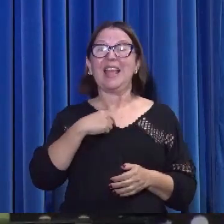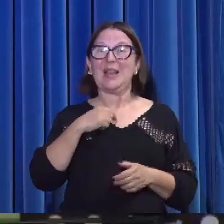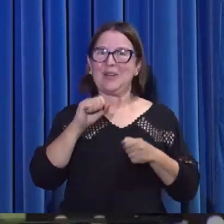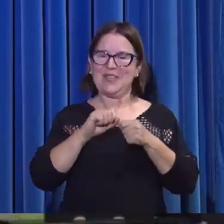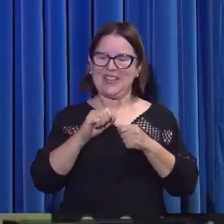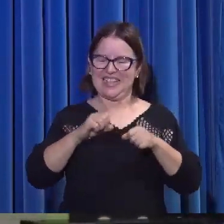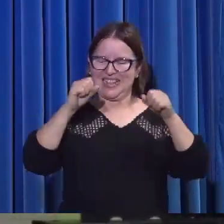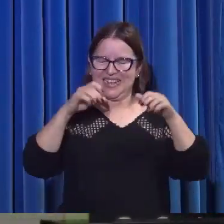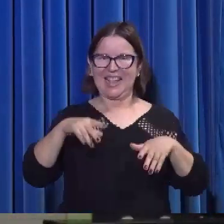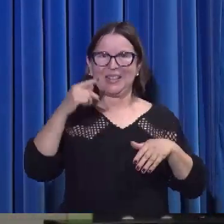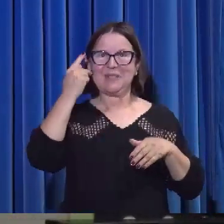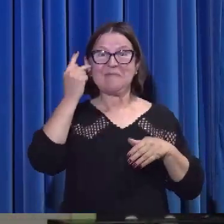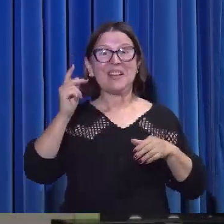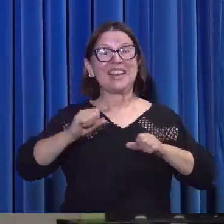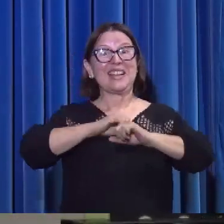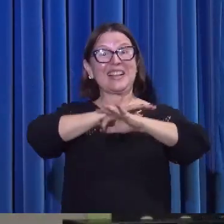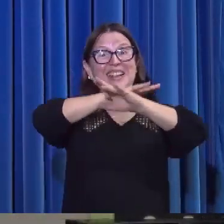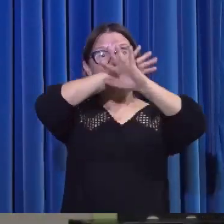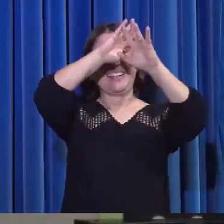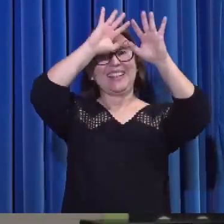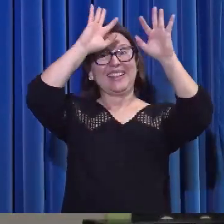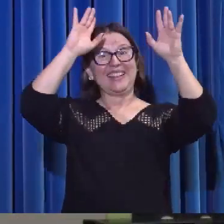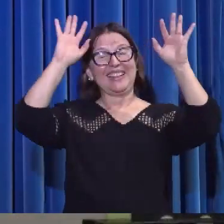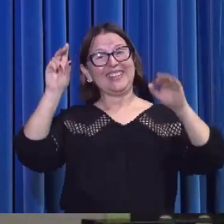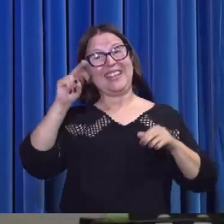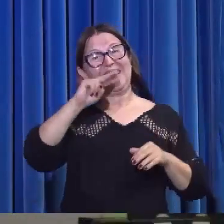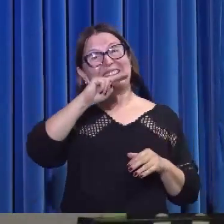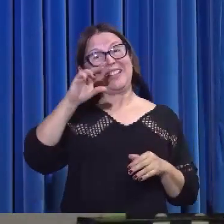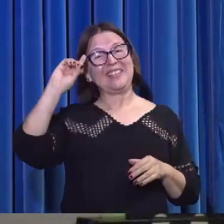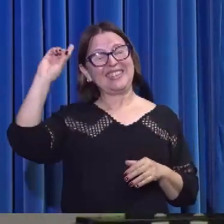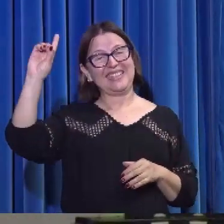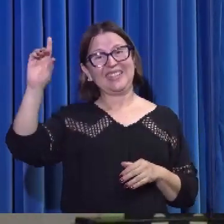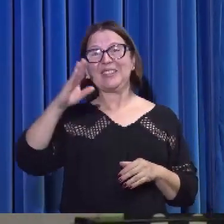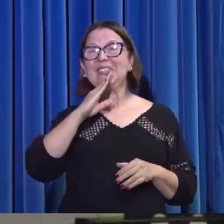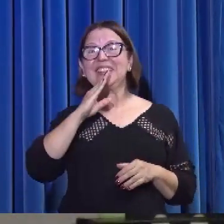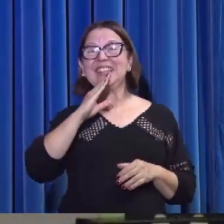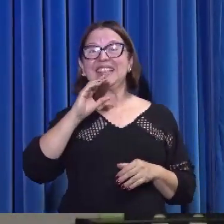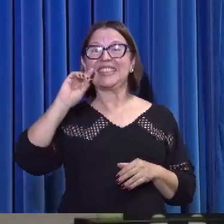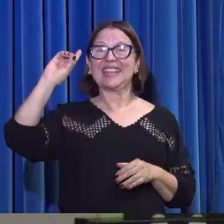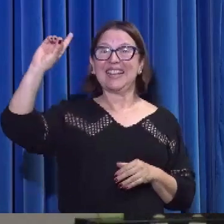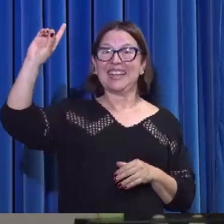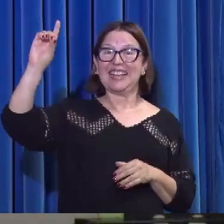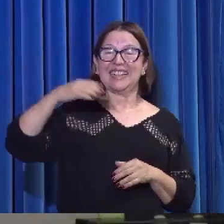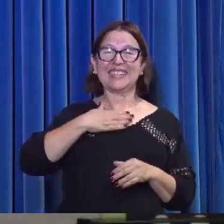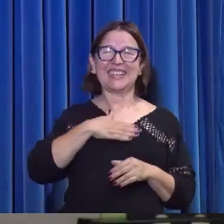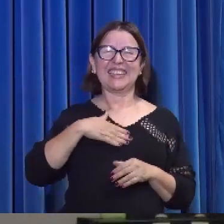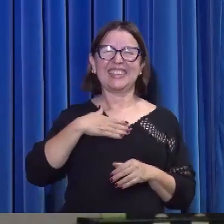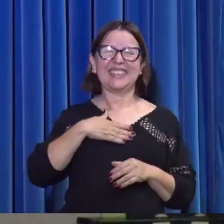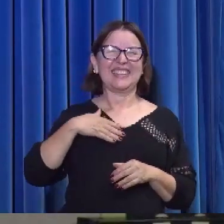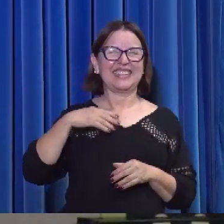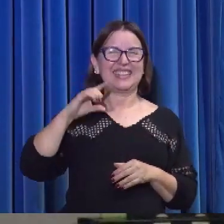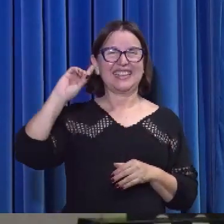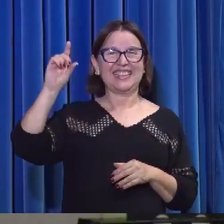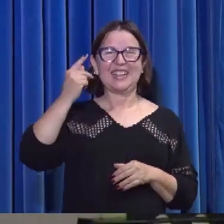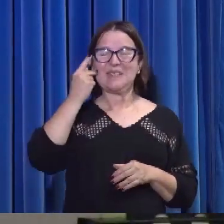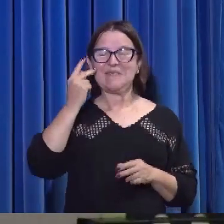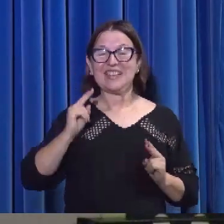fim principal do homem é conhecer a Deus e satisfazer-se nele para sempre.